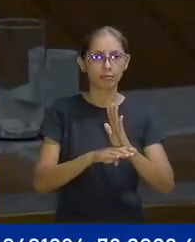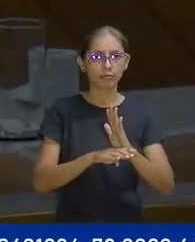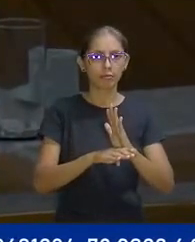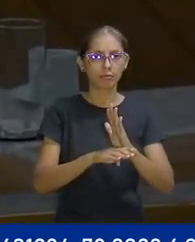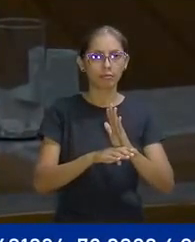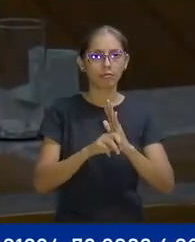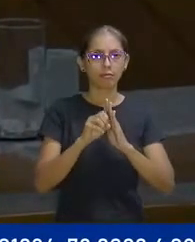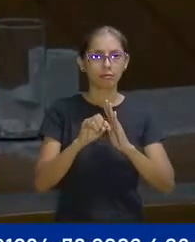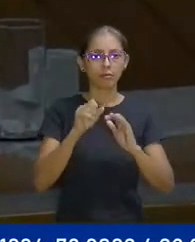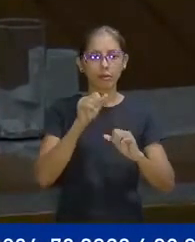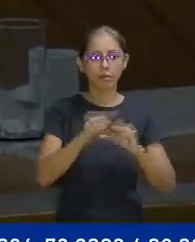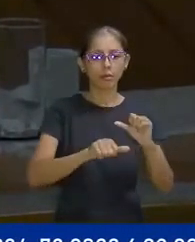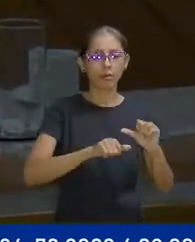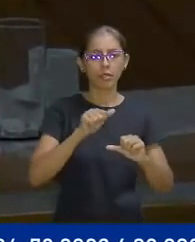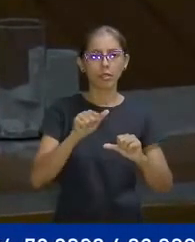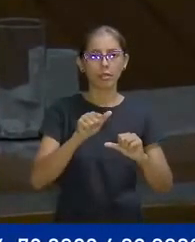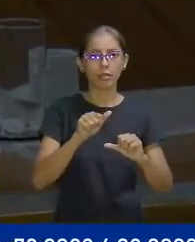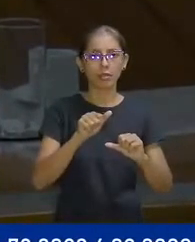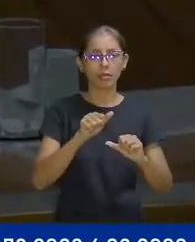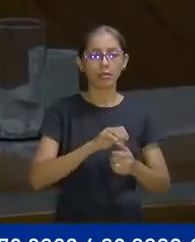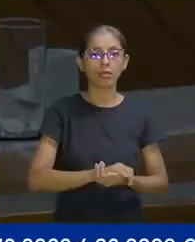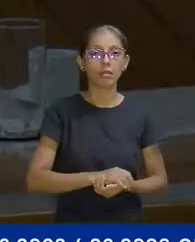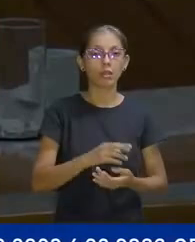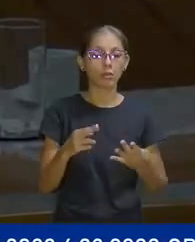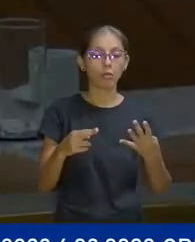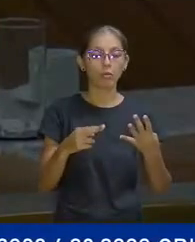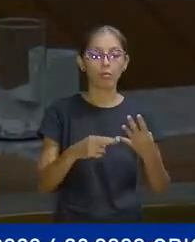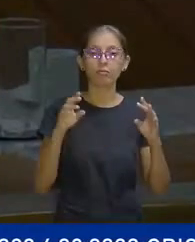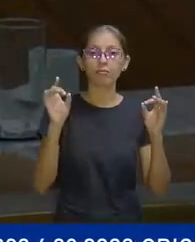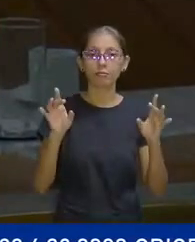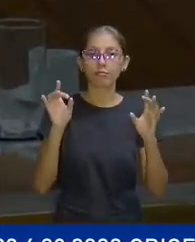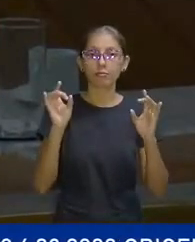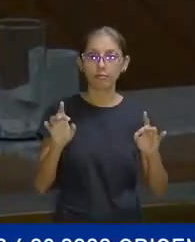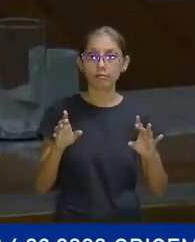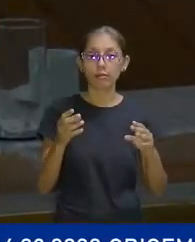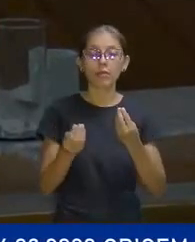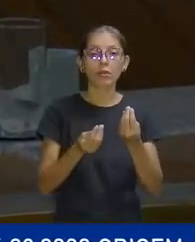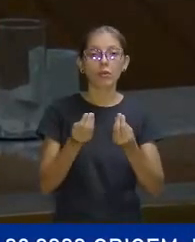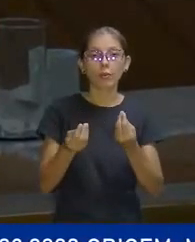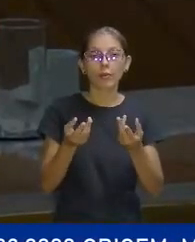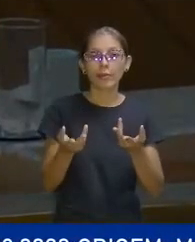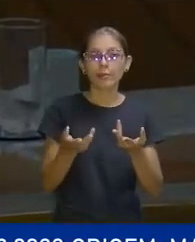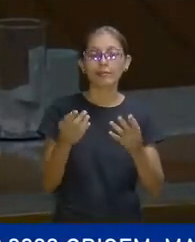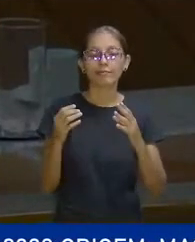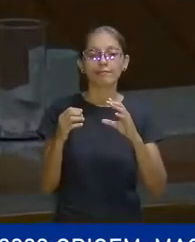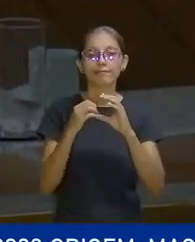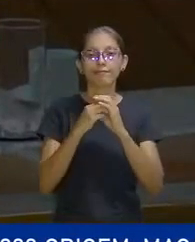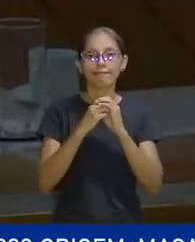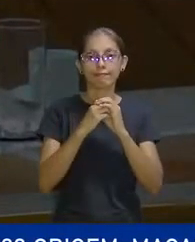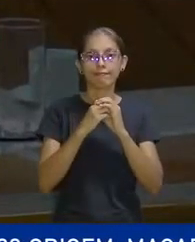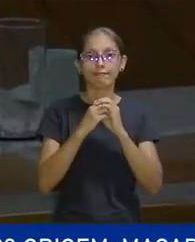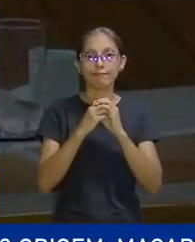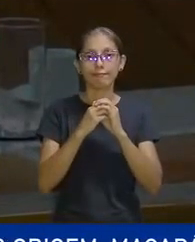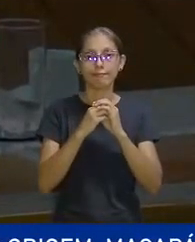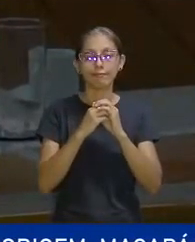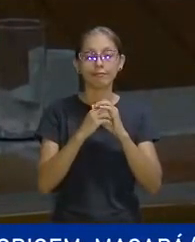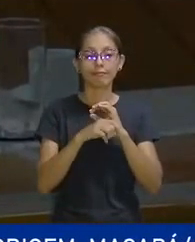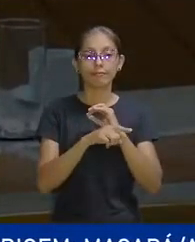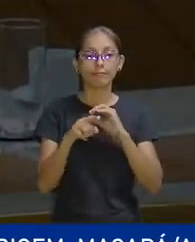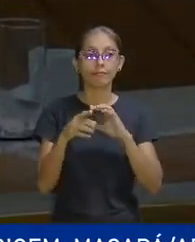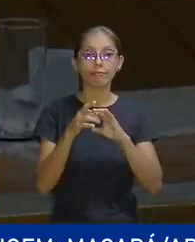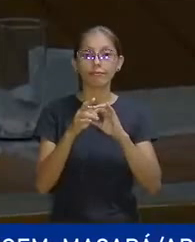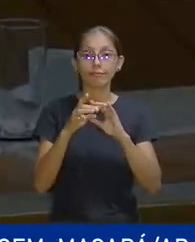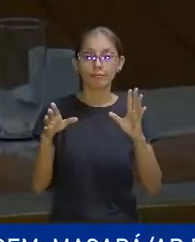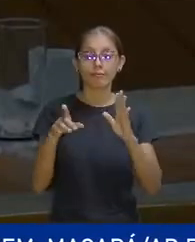especial, determinando o retorno dos autos ao tribunal, para que haja análise dos contratos